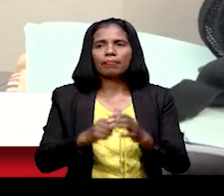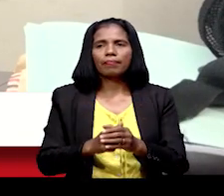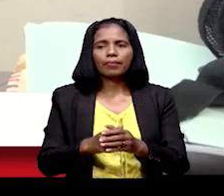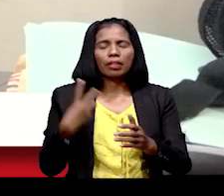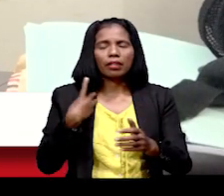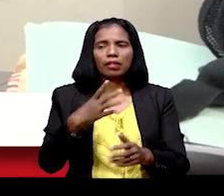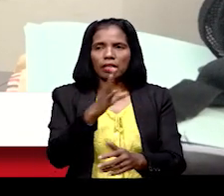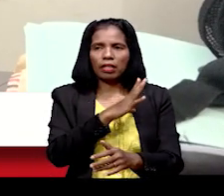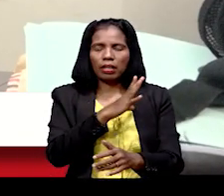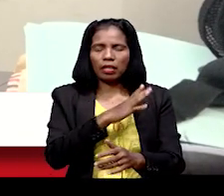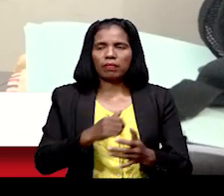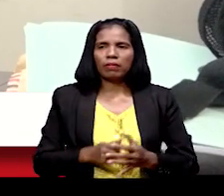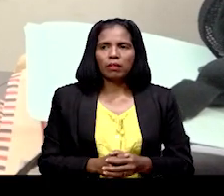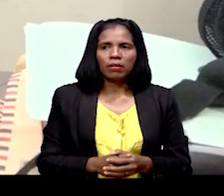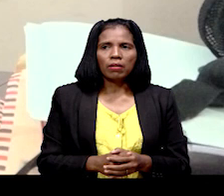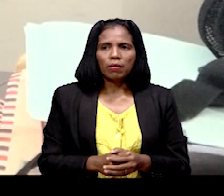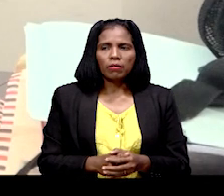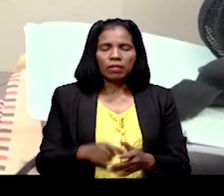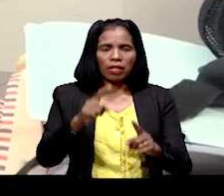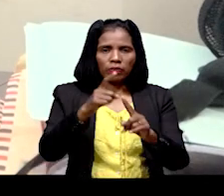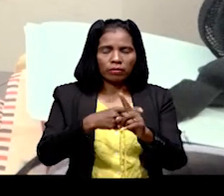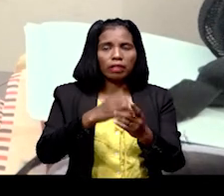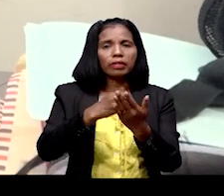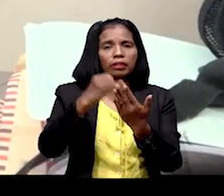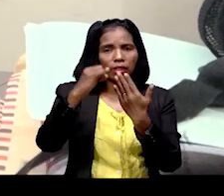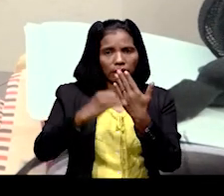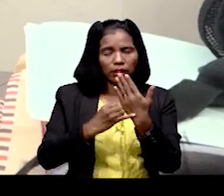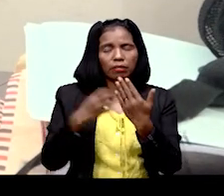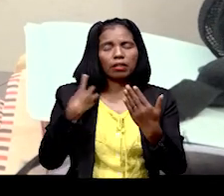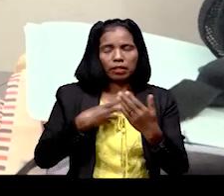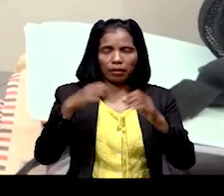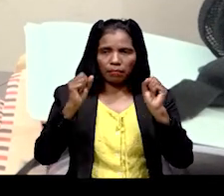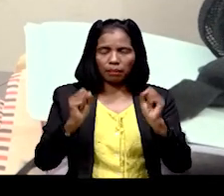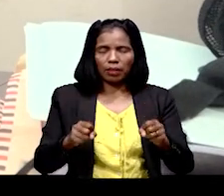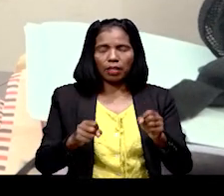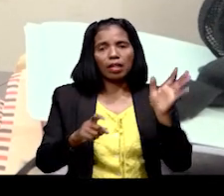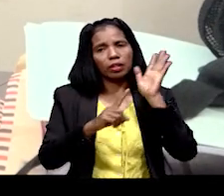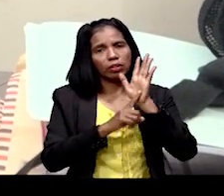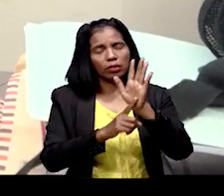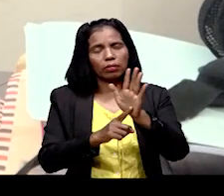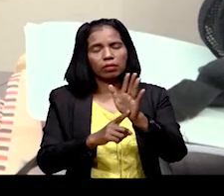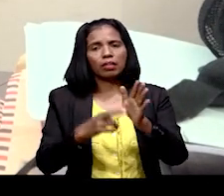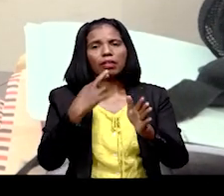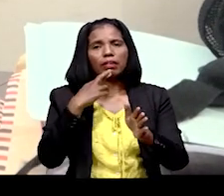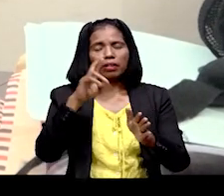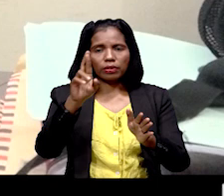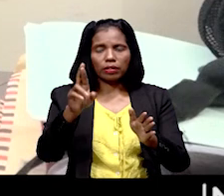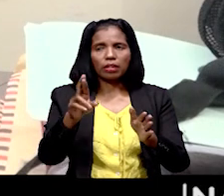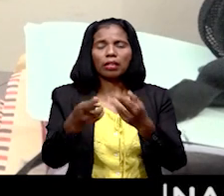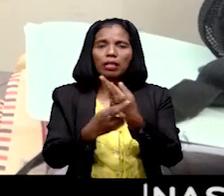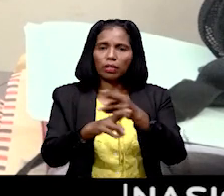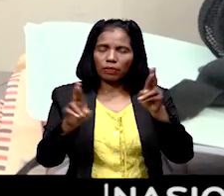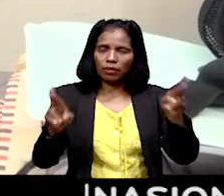reencata, ia fula ainda né, ita bel anúncio resultado de exame